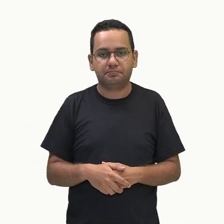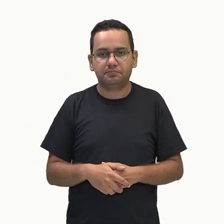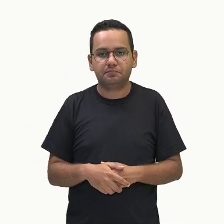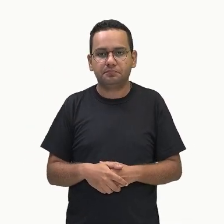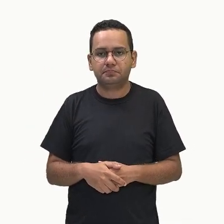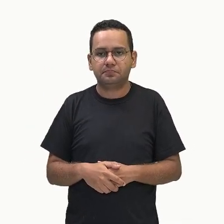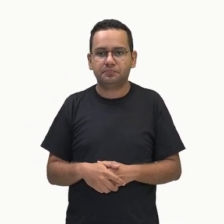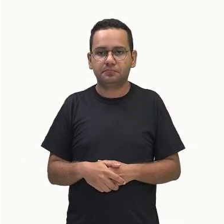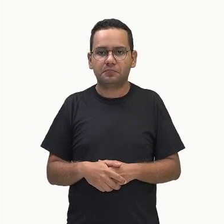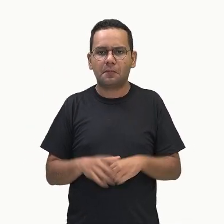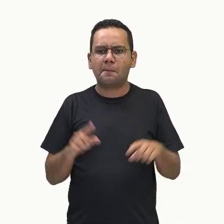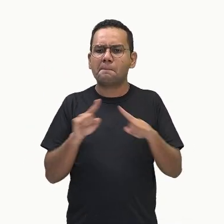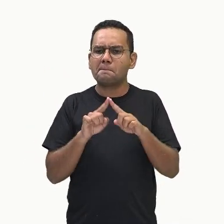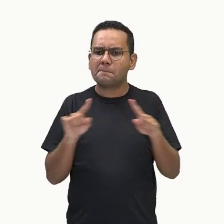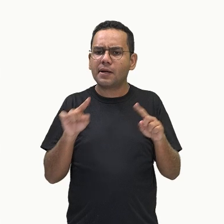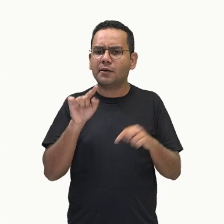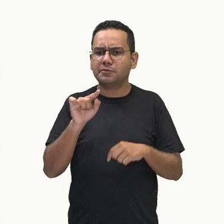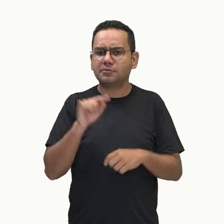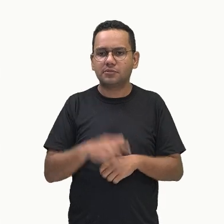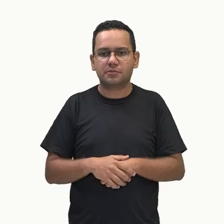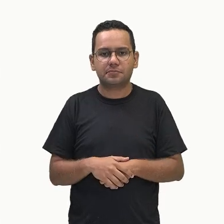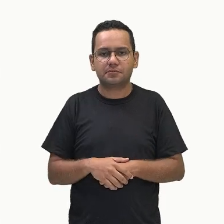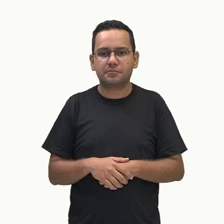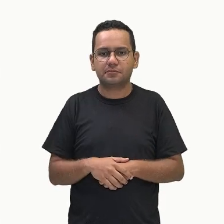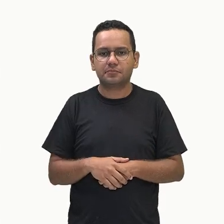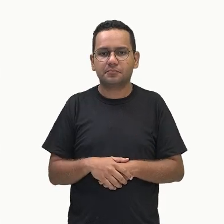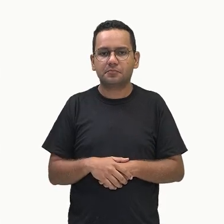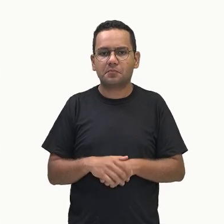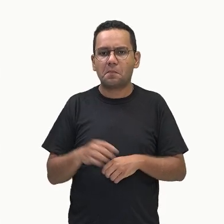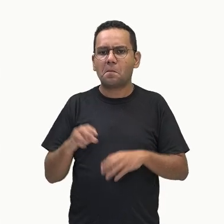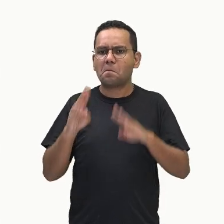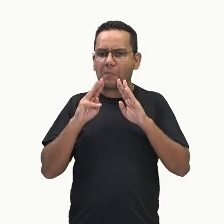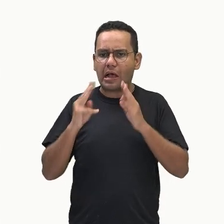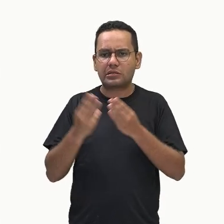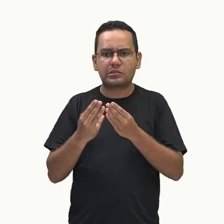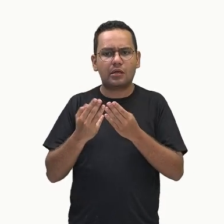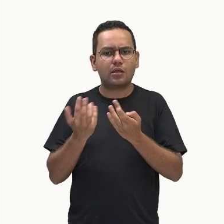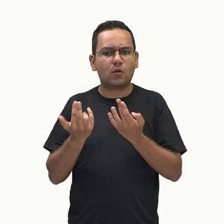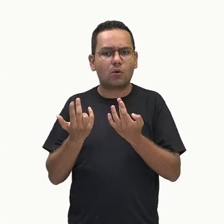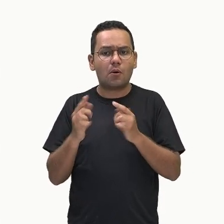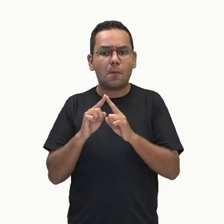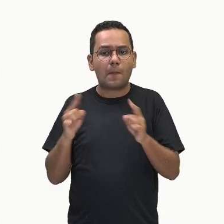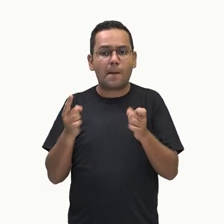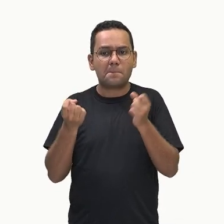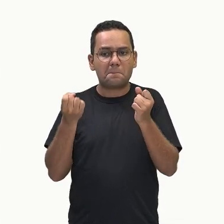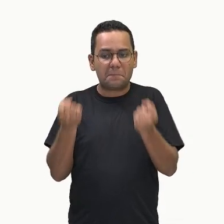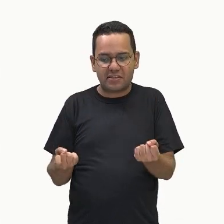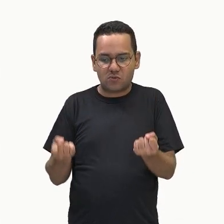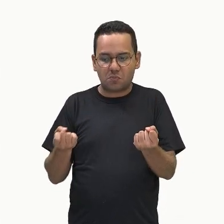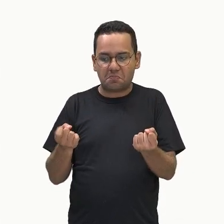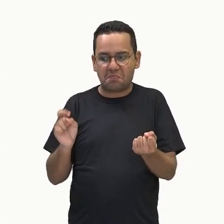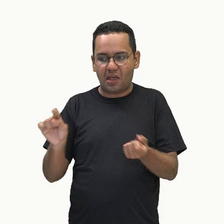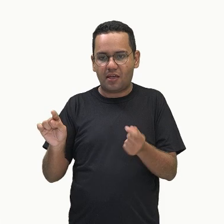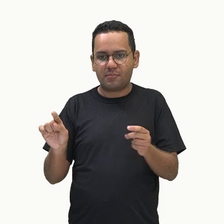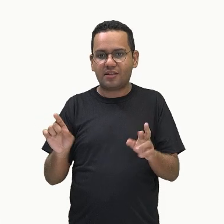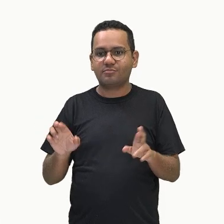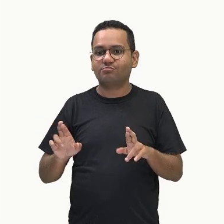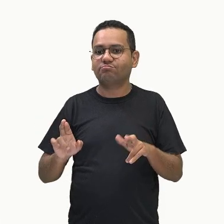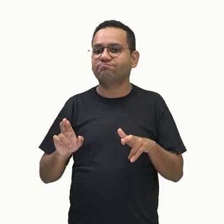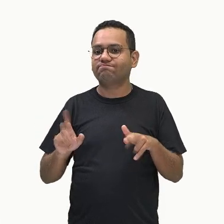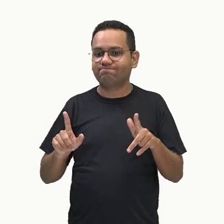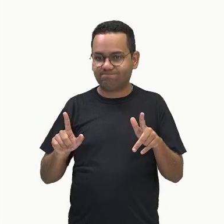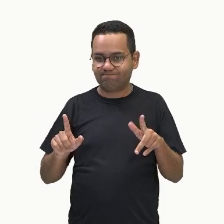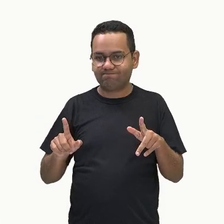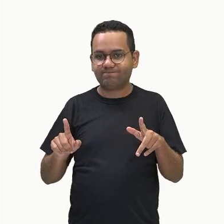uma massa igual, mas eles têm pesos diferentes, né? Então a aceleração que eles estão exercendo